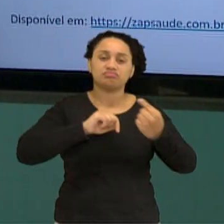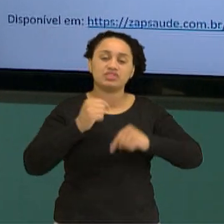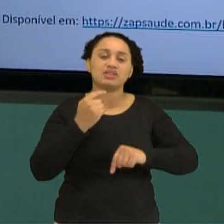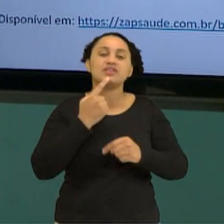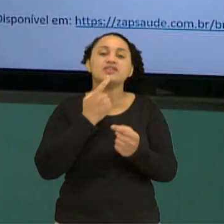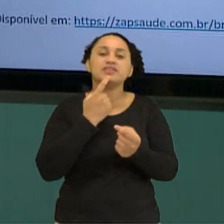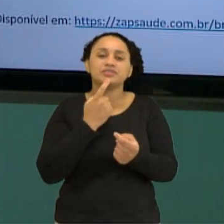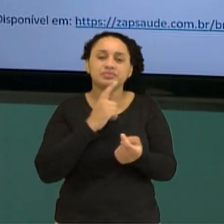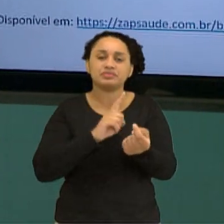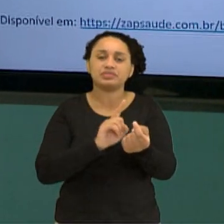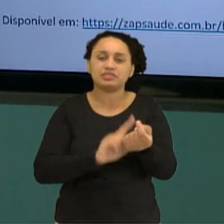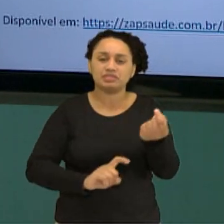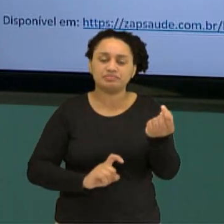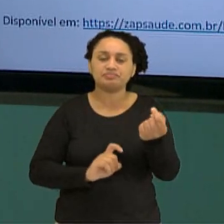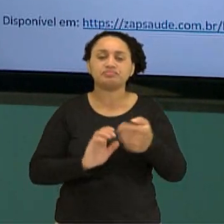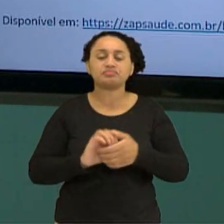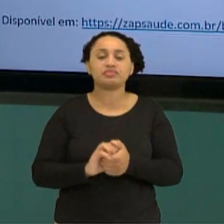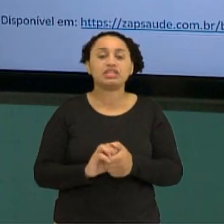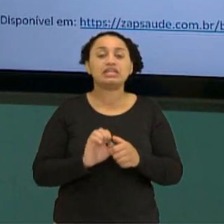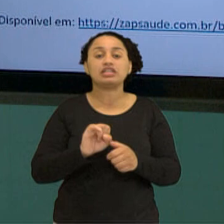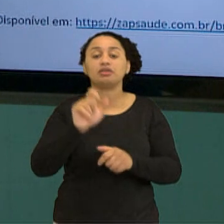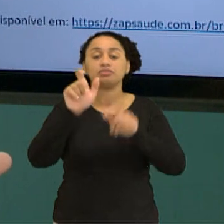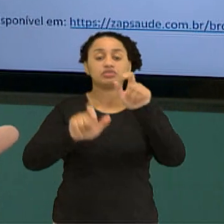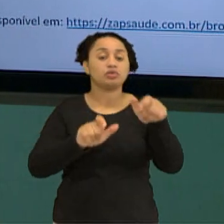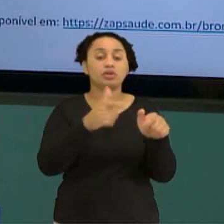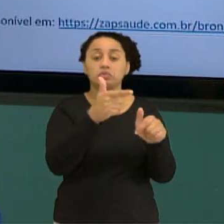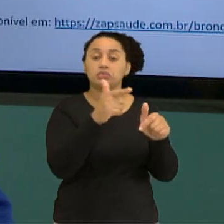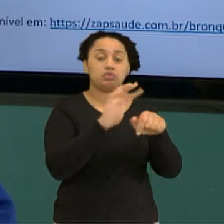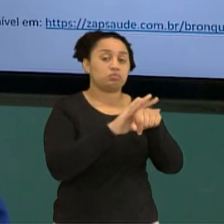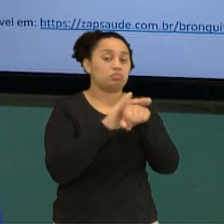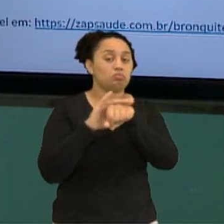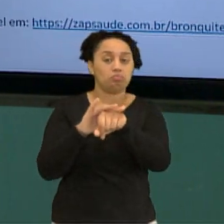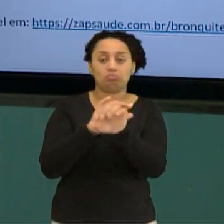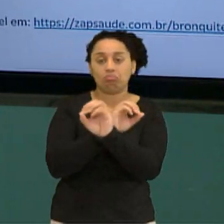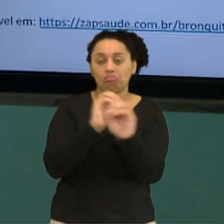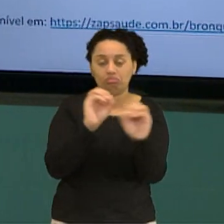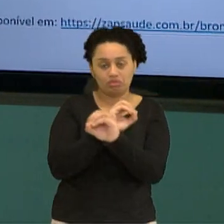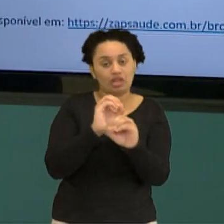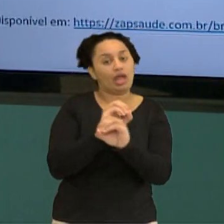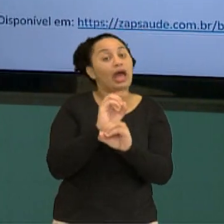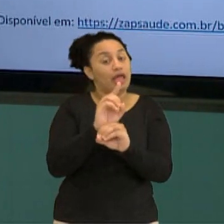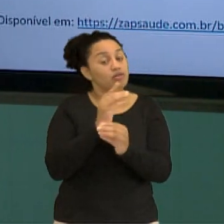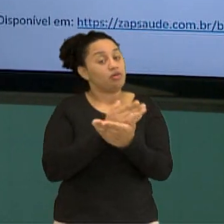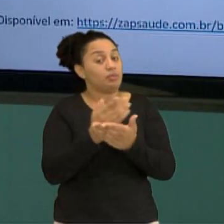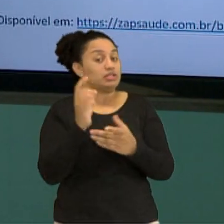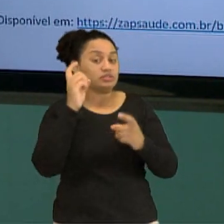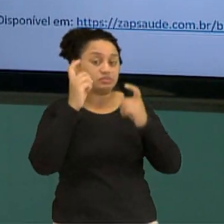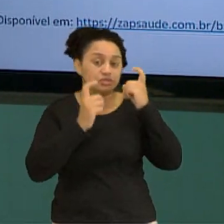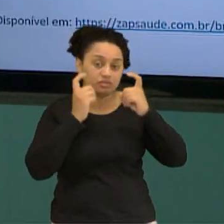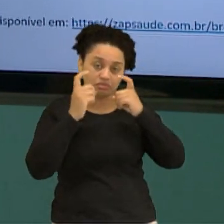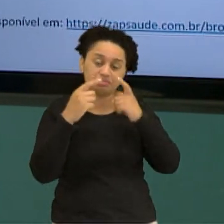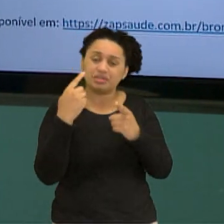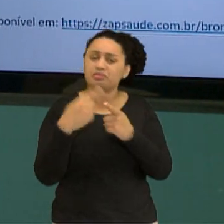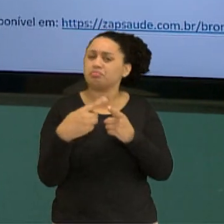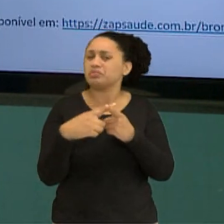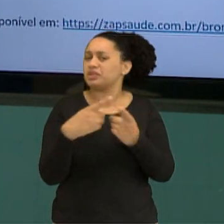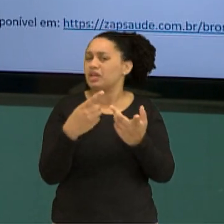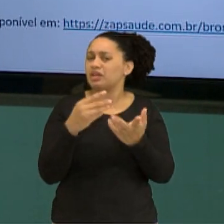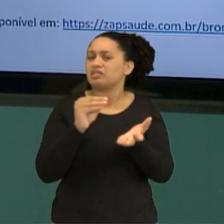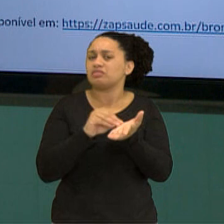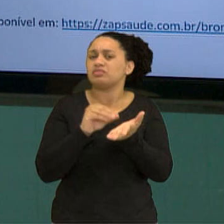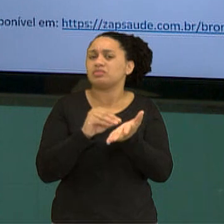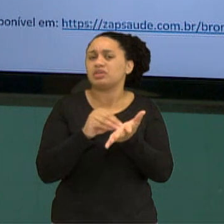pessoa normal, normal que eu digo que não tenha nenhum tipo de patologia, isso é meio preocupante. Porque por que não está